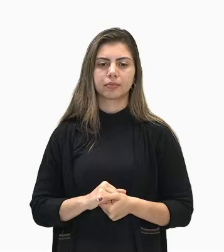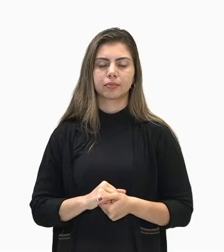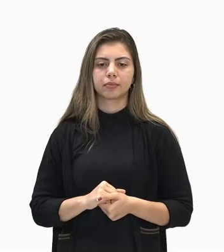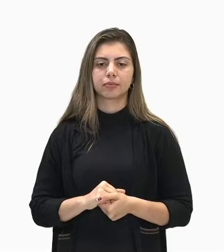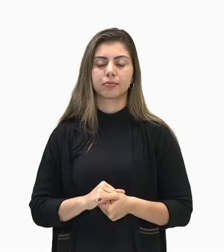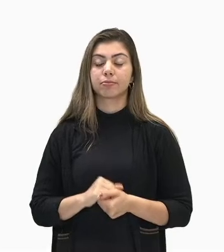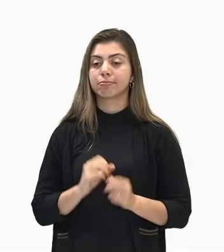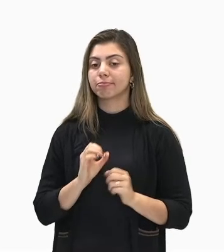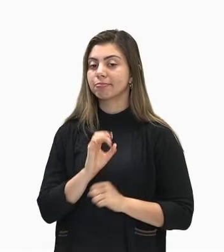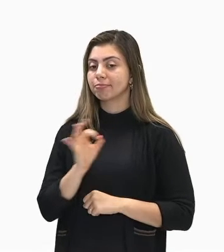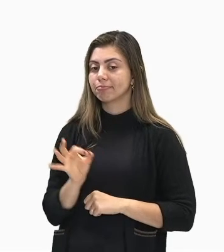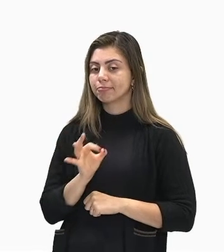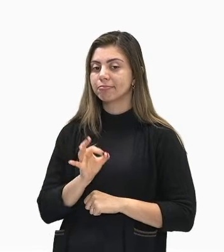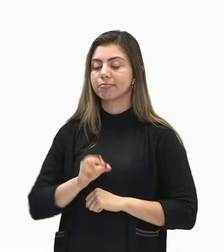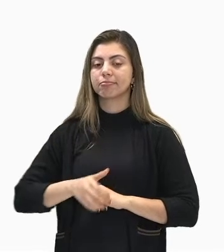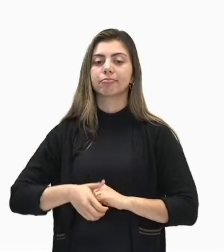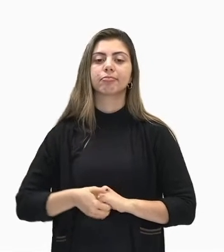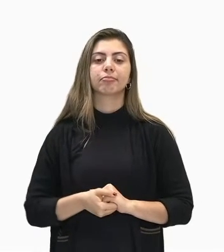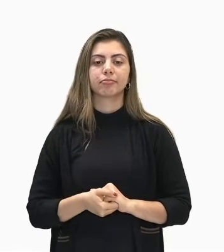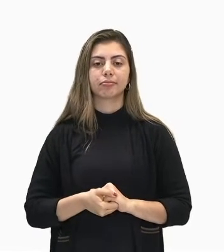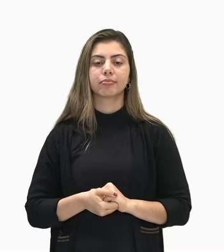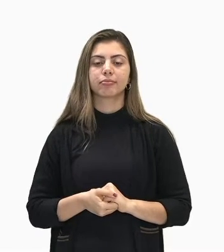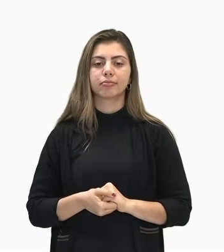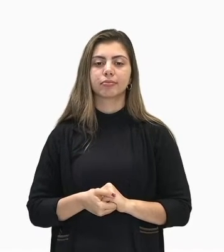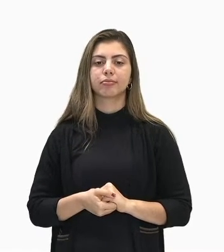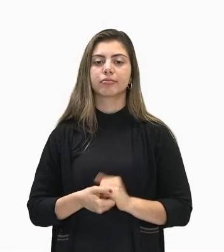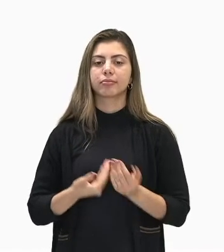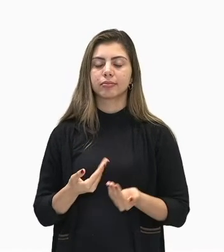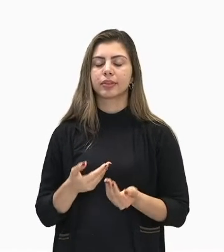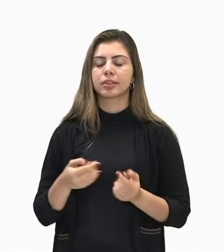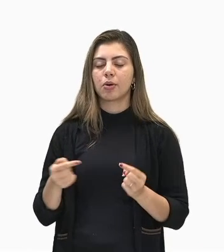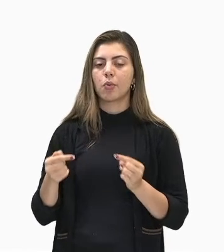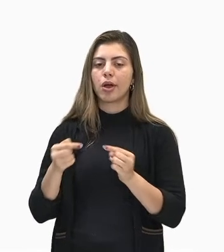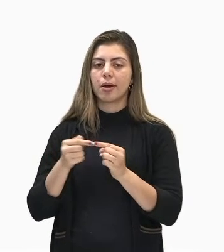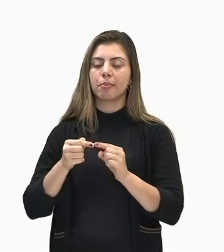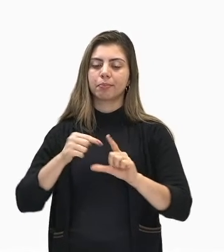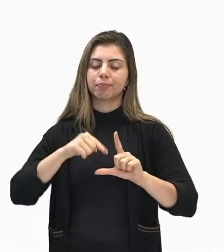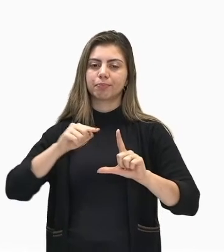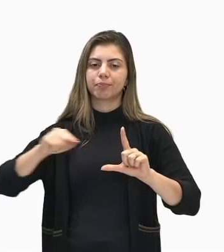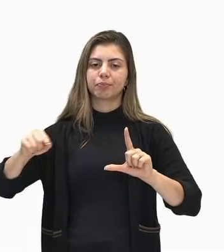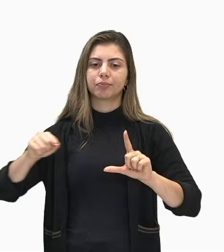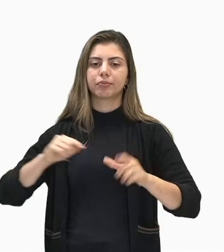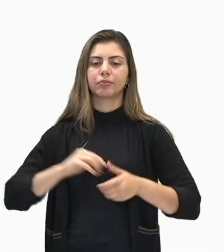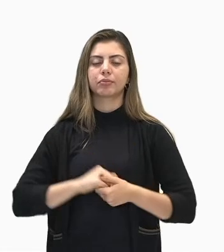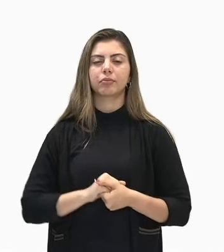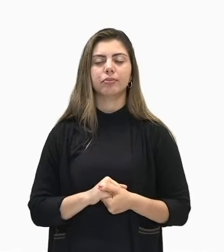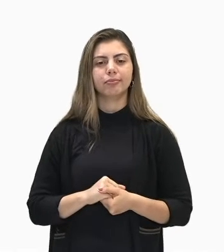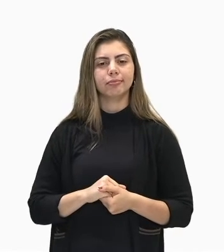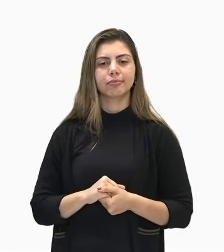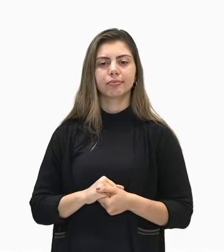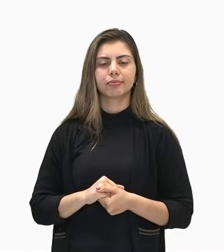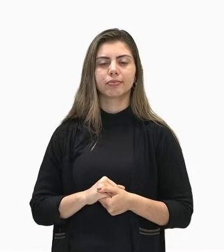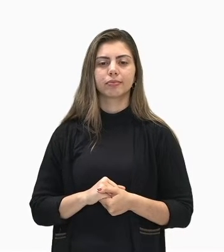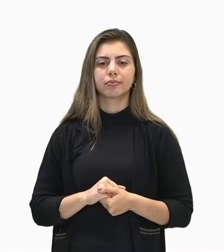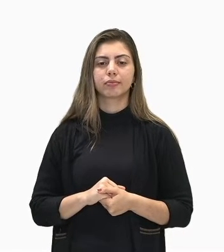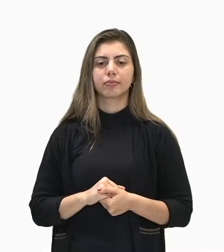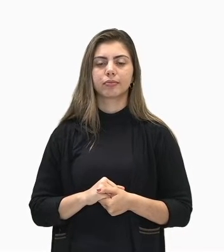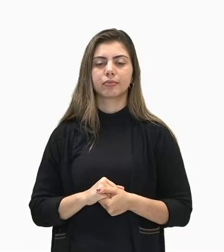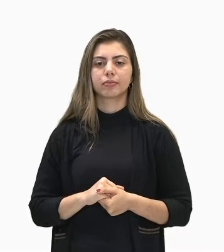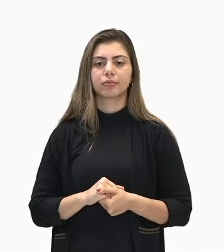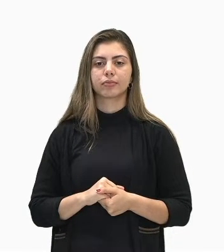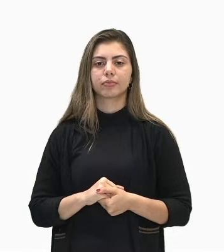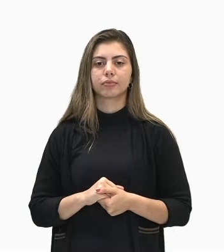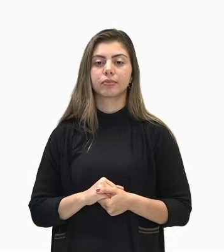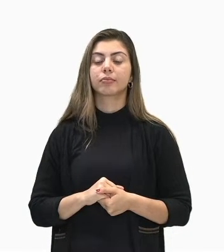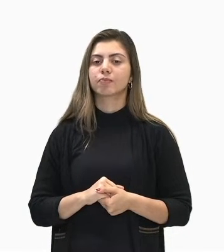Tá certo, gente? É isso que quer representar o gráfico, ok? E aí a gente vai